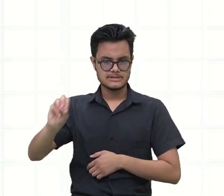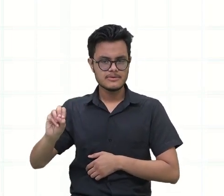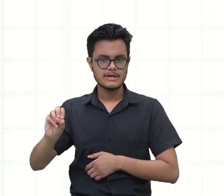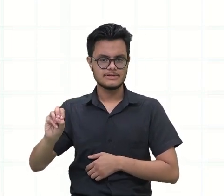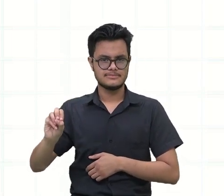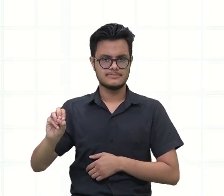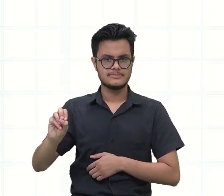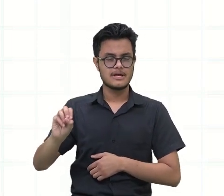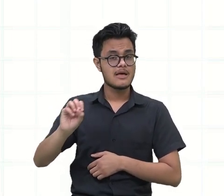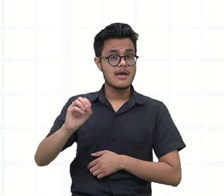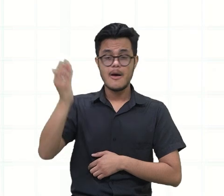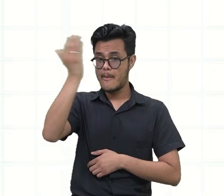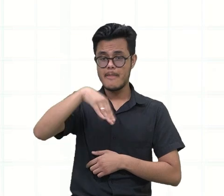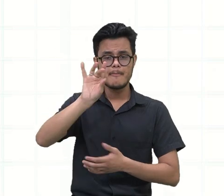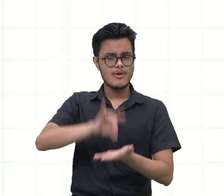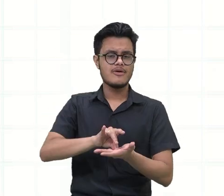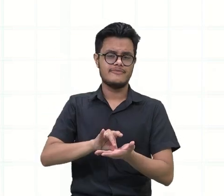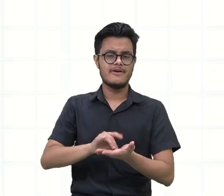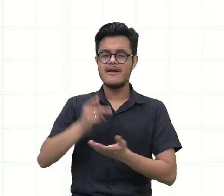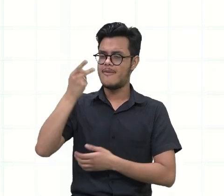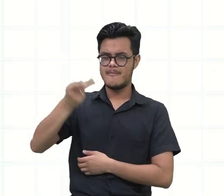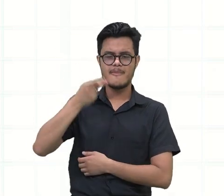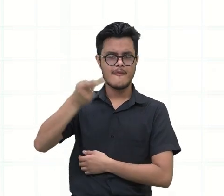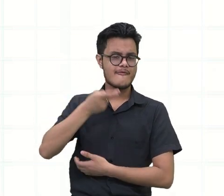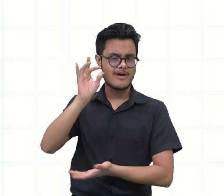anos. Então, é uma afirmação